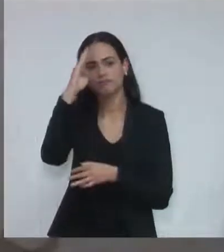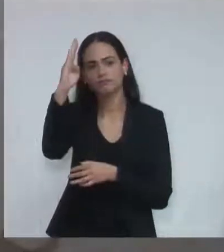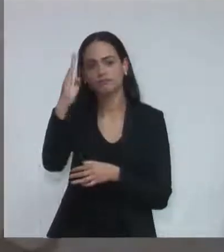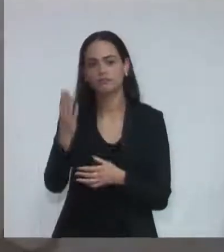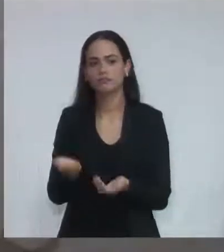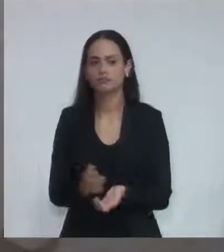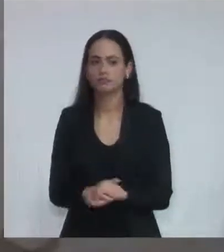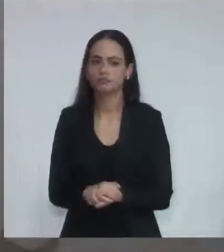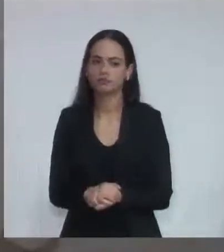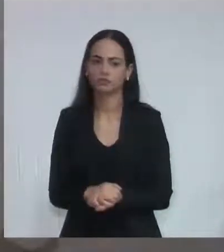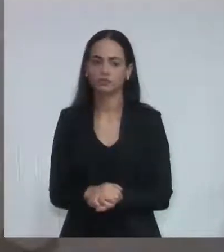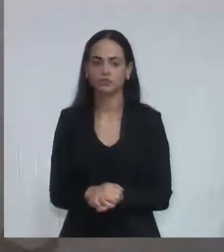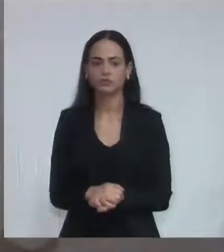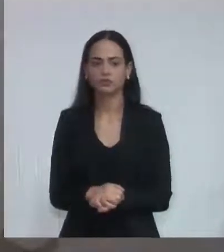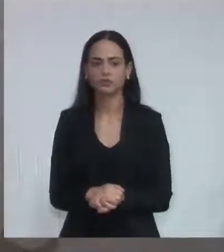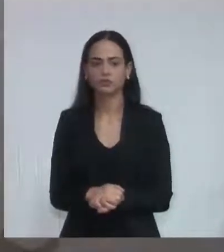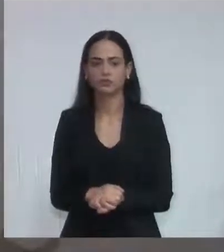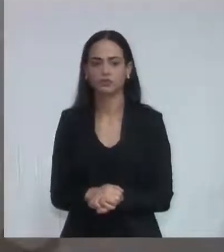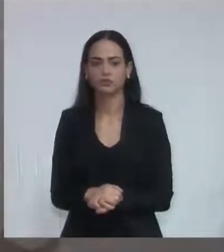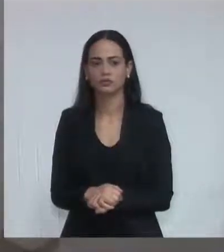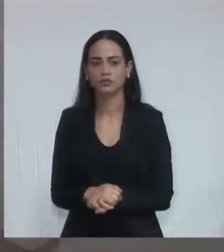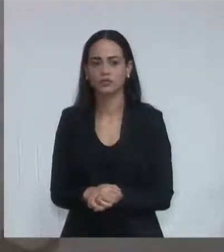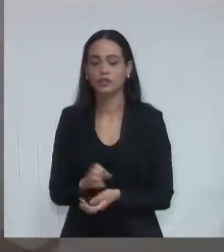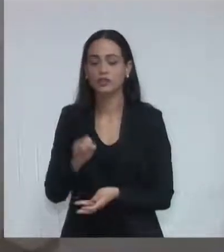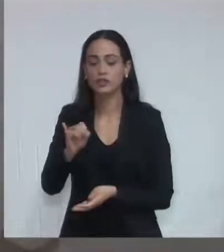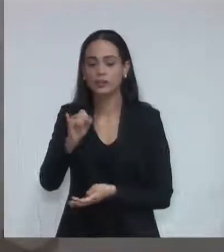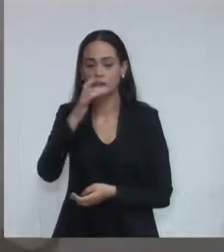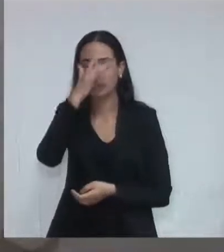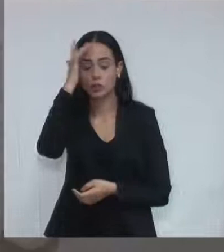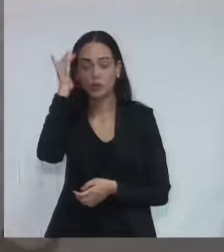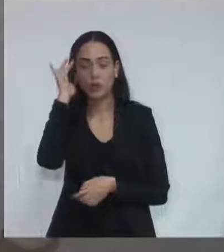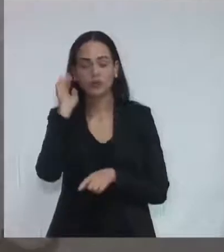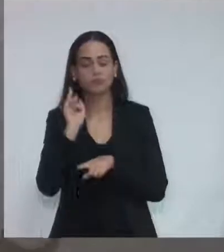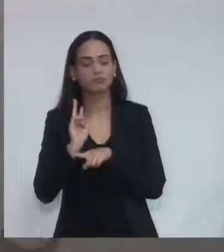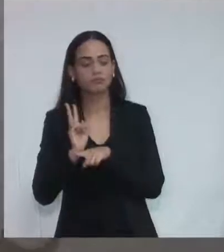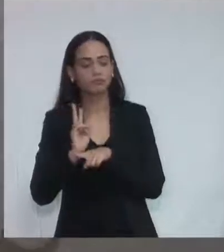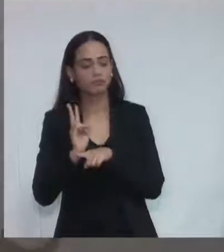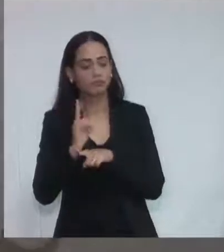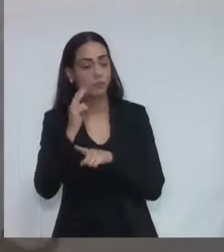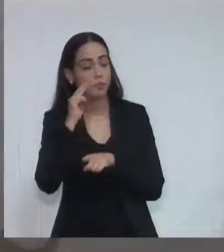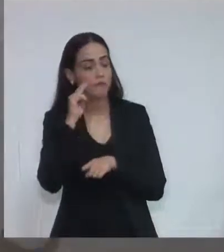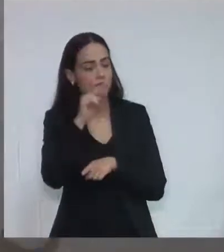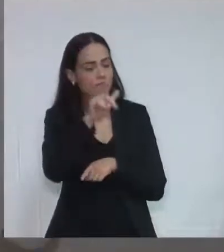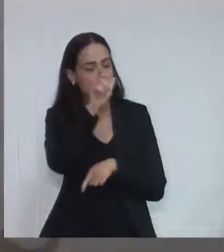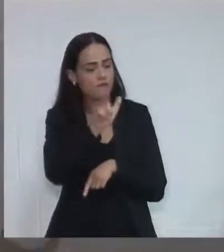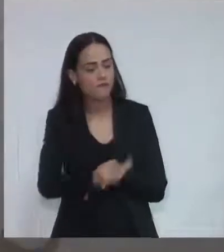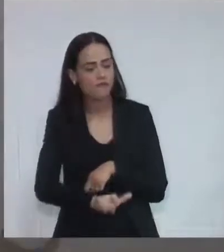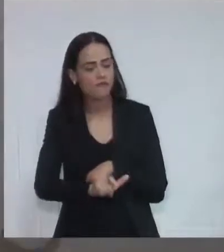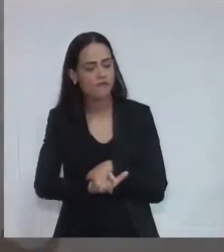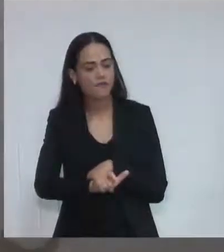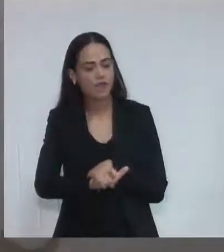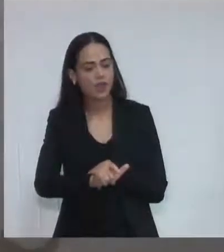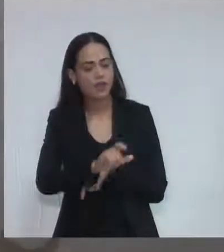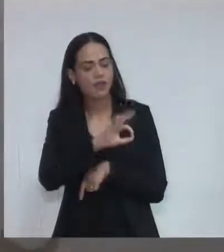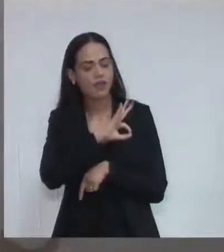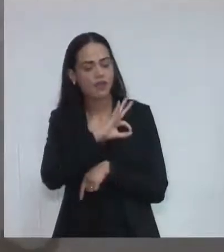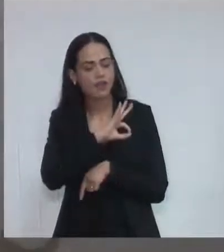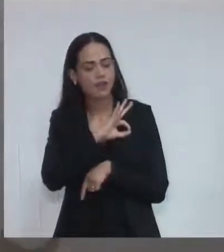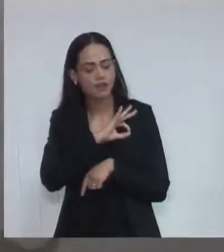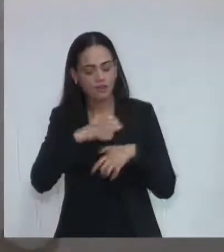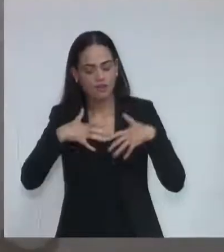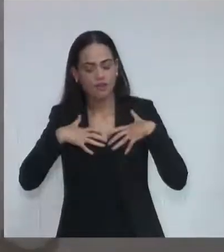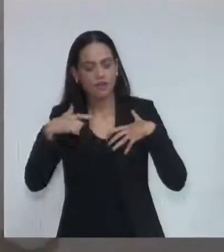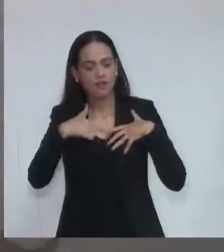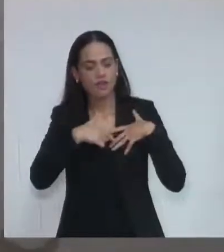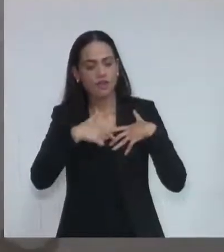um inspetor pegar um GCM sem colete, ele é punido, é colocado no papel e ele é punido.